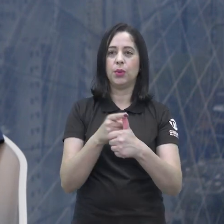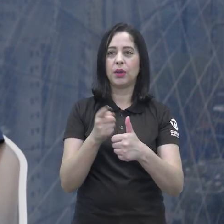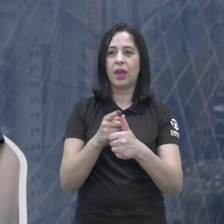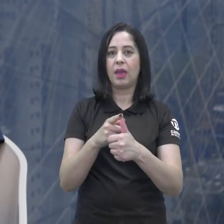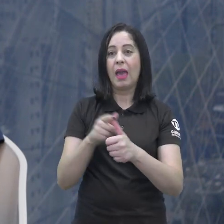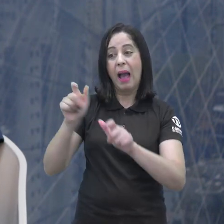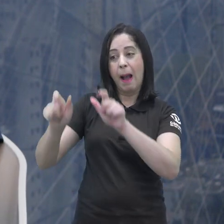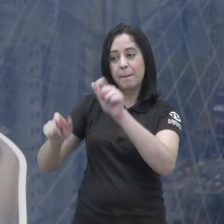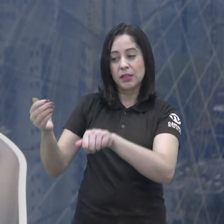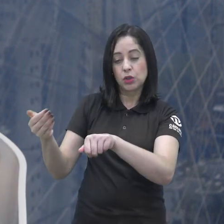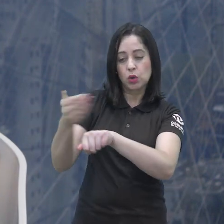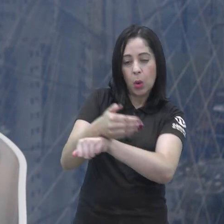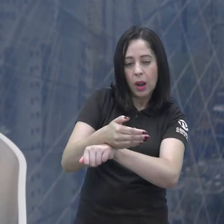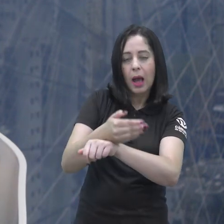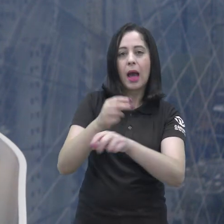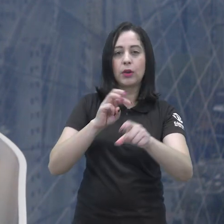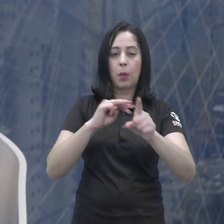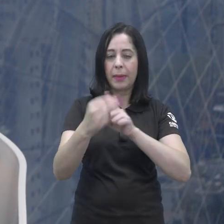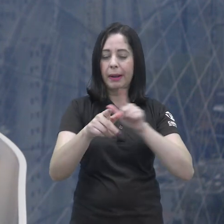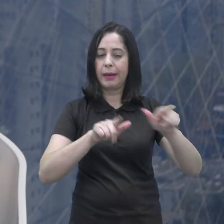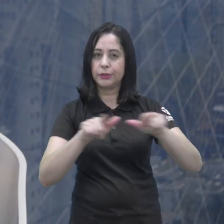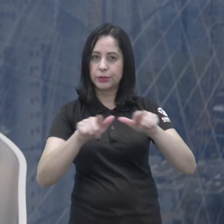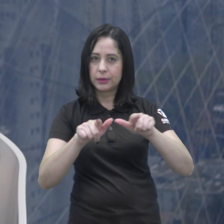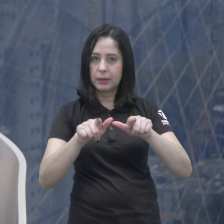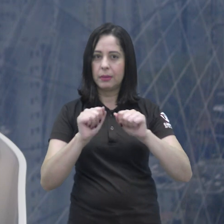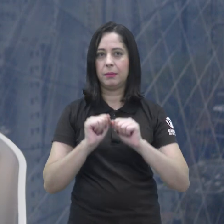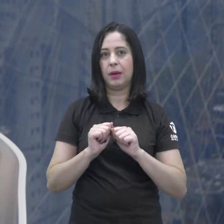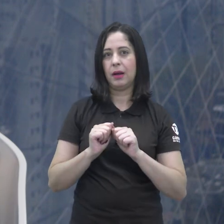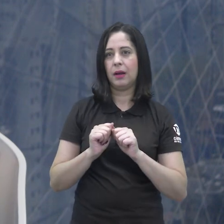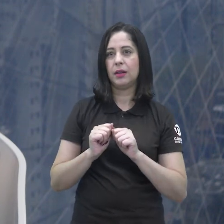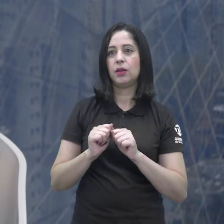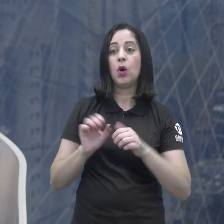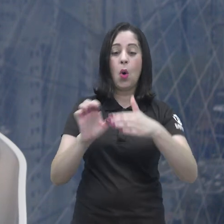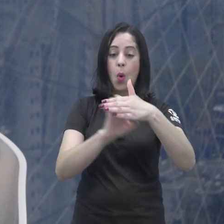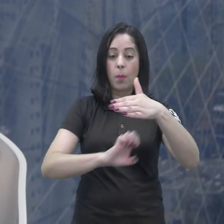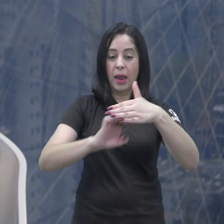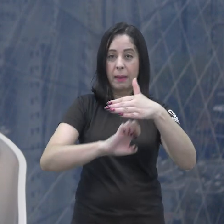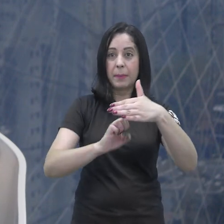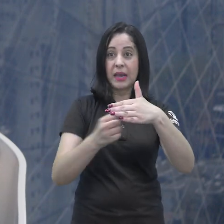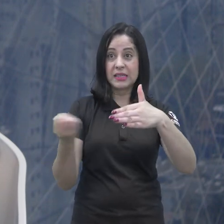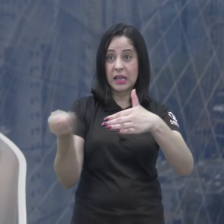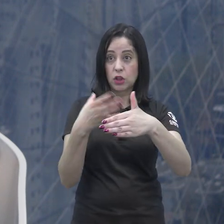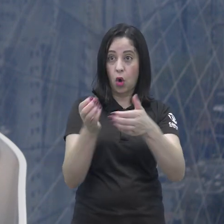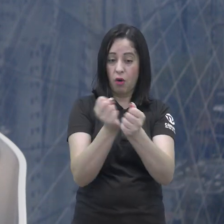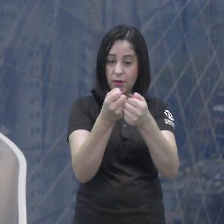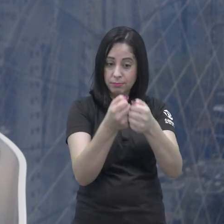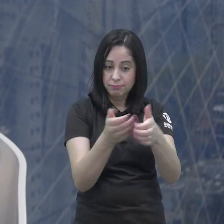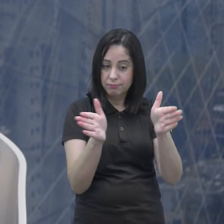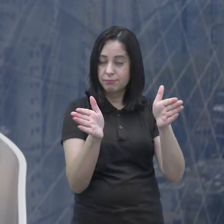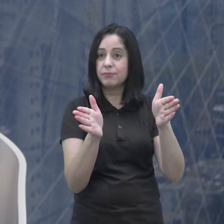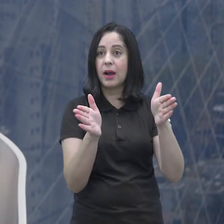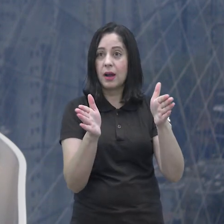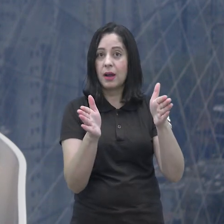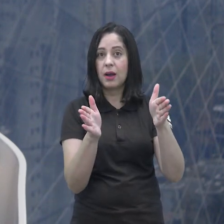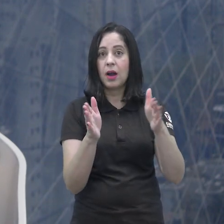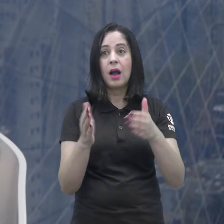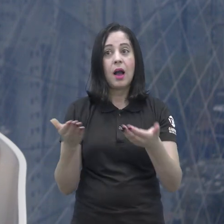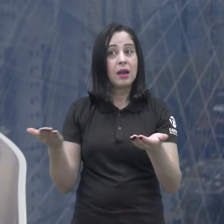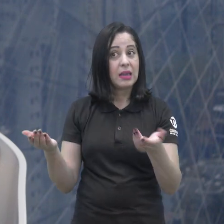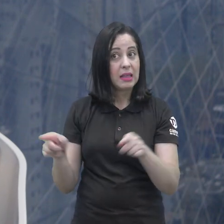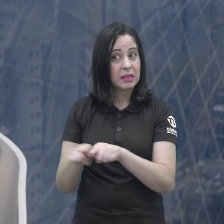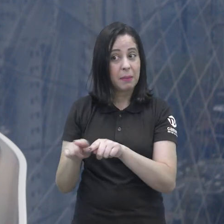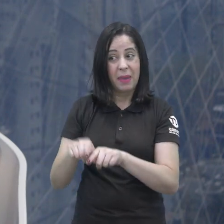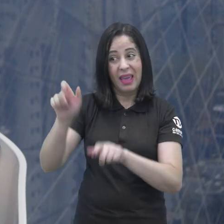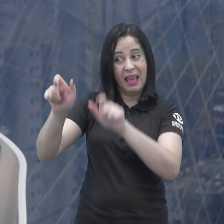uma startup, entendendo as diferenças de comportamentos, diferenças de conhecimento de tecnologia necessários para cada um,